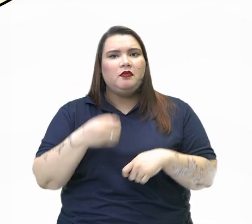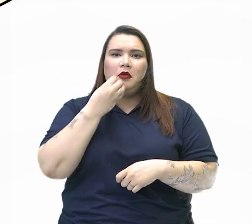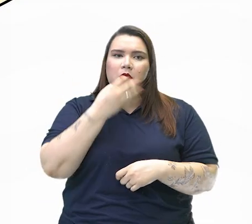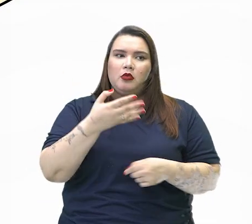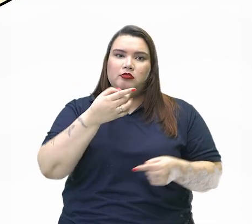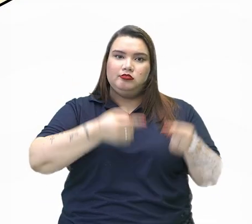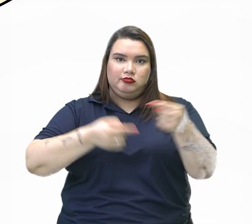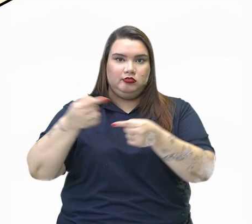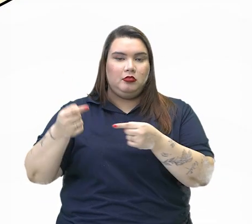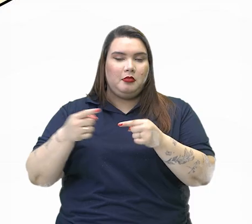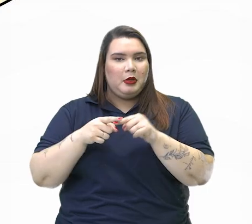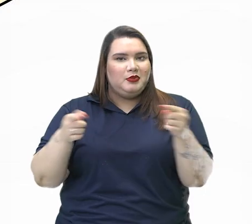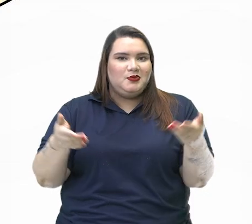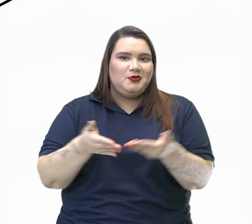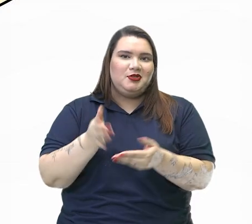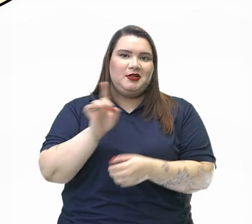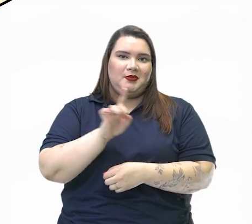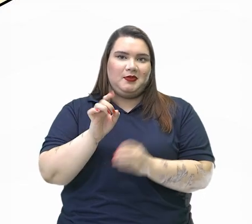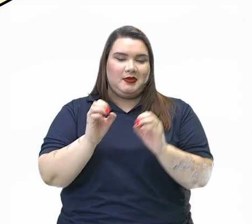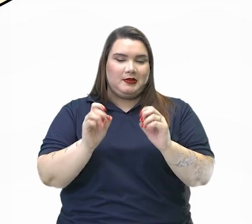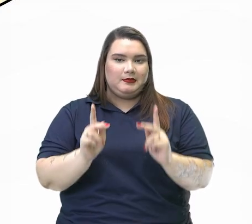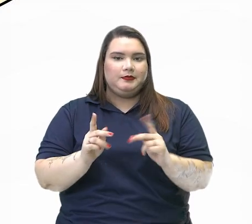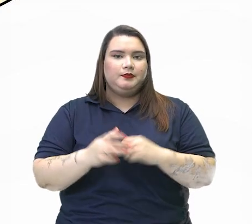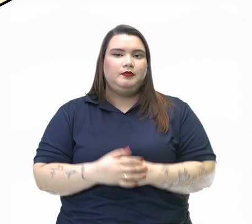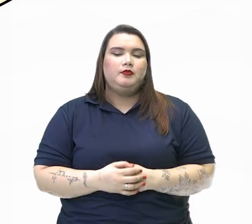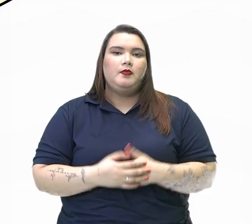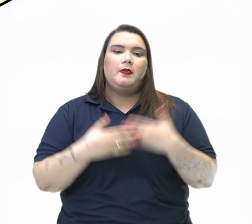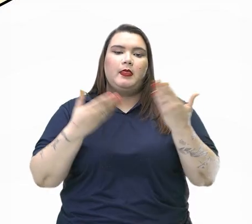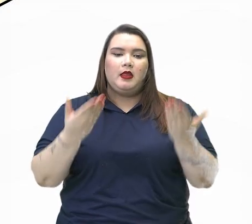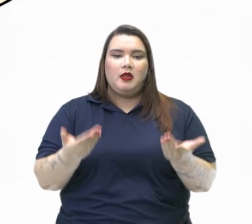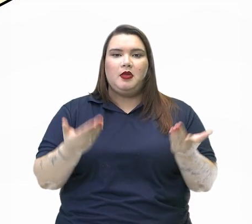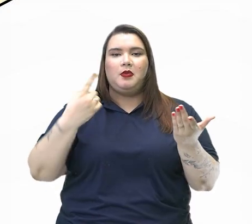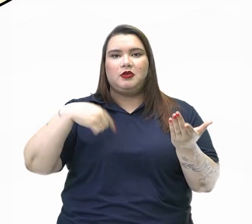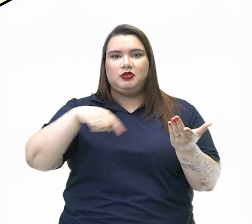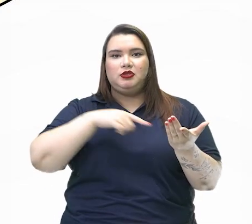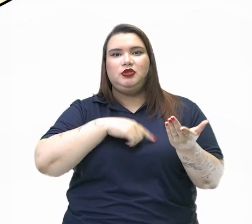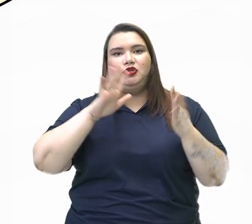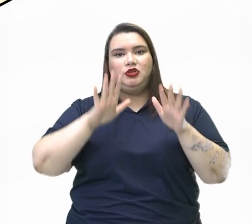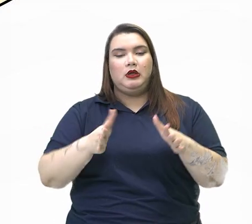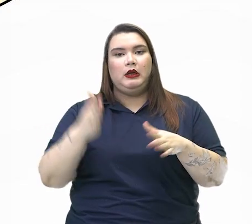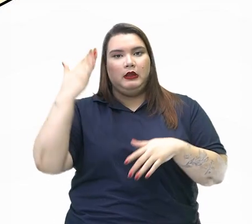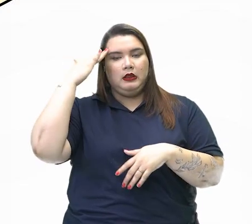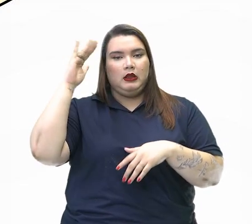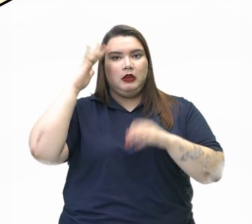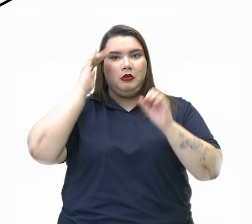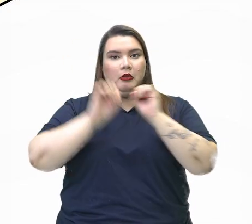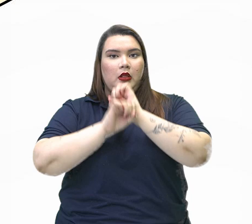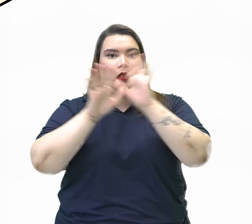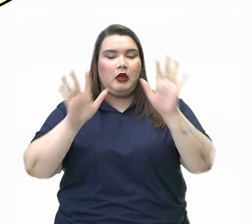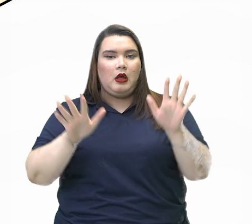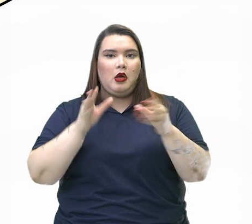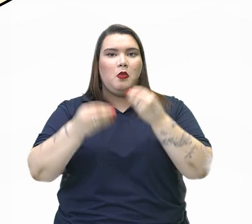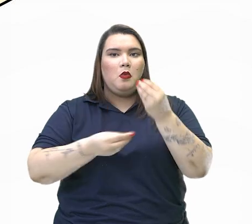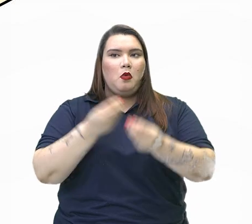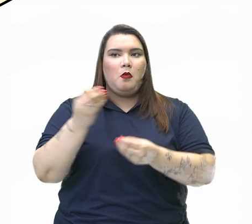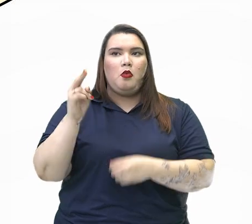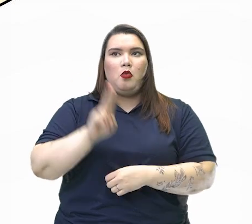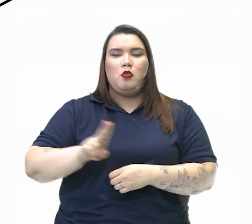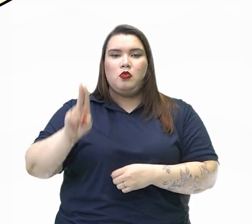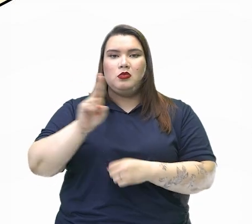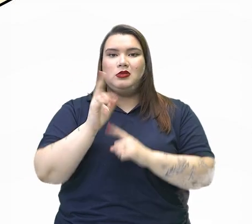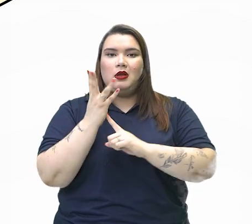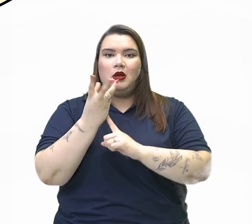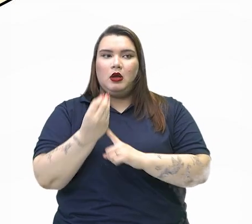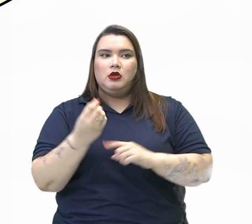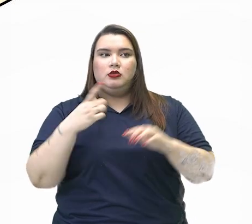nossa aula. Bem, tudo que nós vimos até agora, então, né, sobre as formas da gente trabalhar a arte nas redes sociais, ele